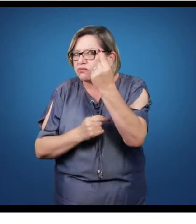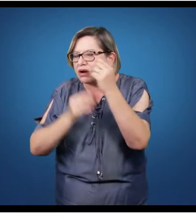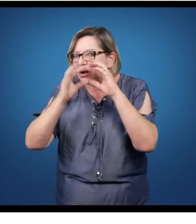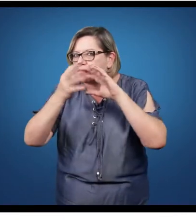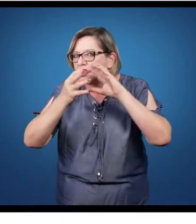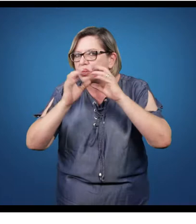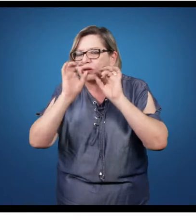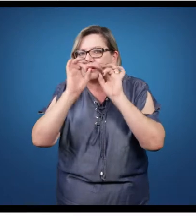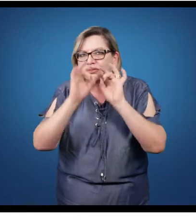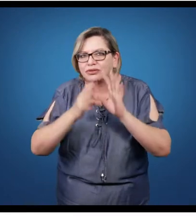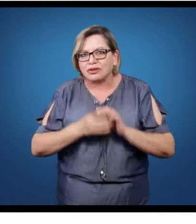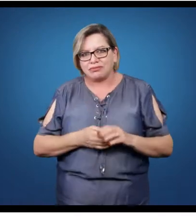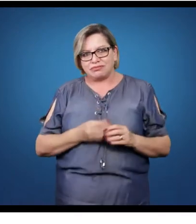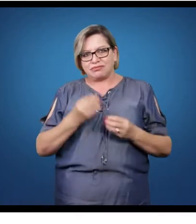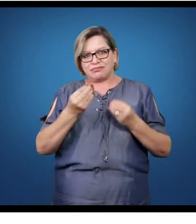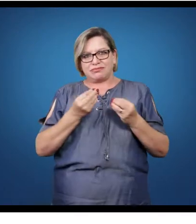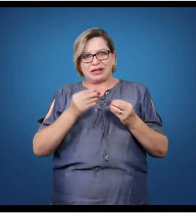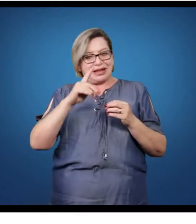jogou